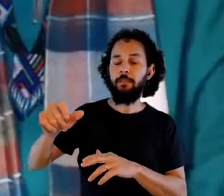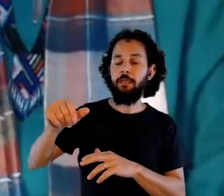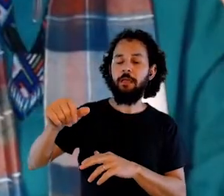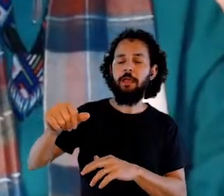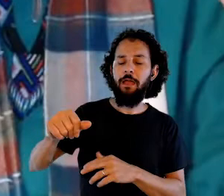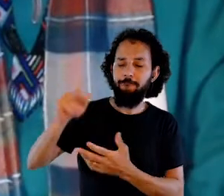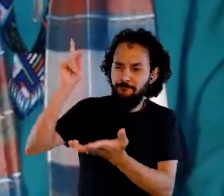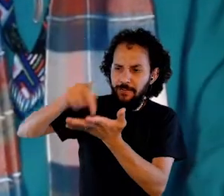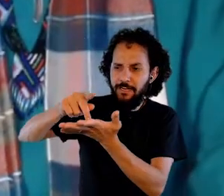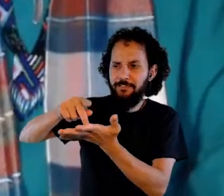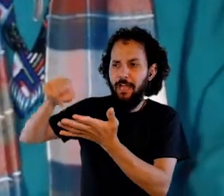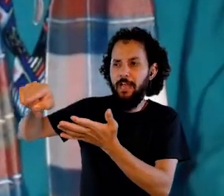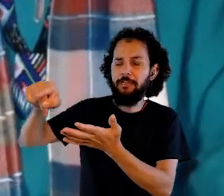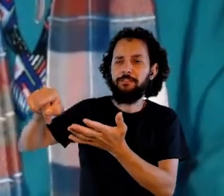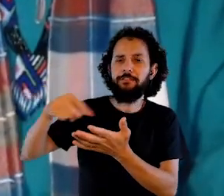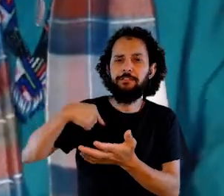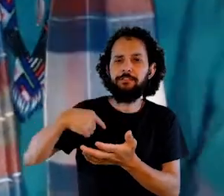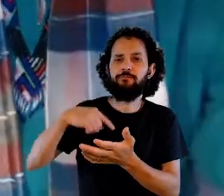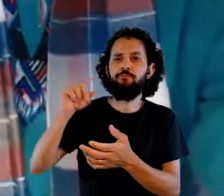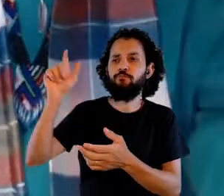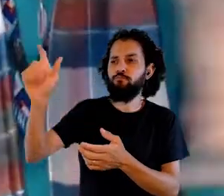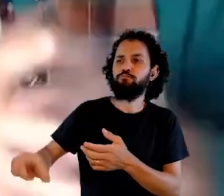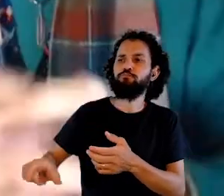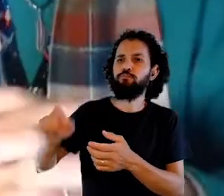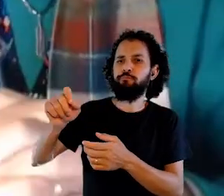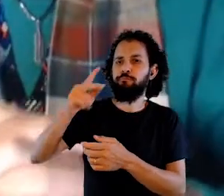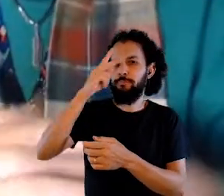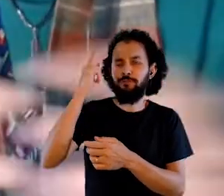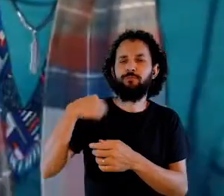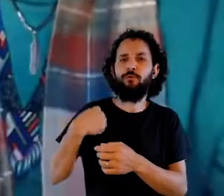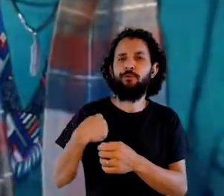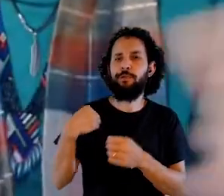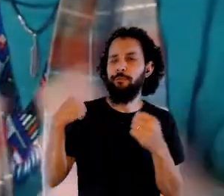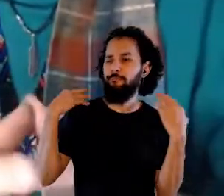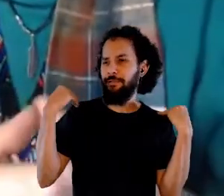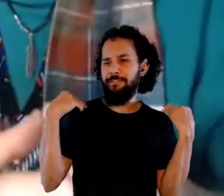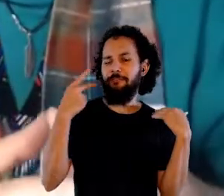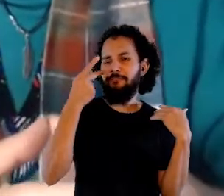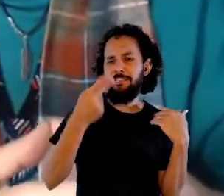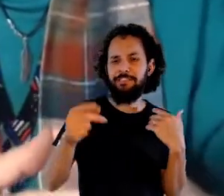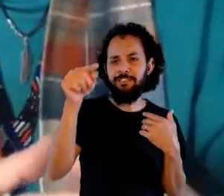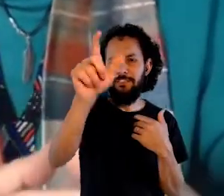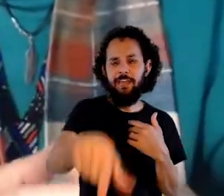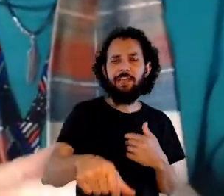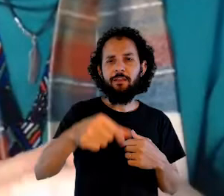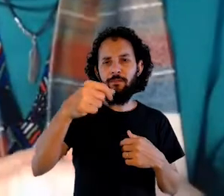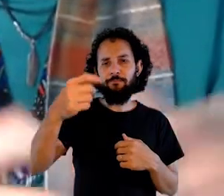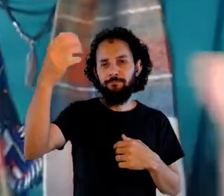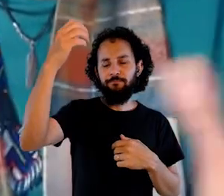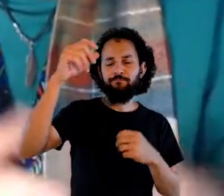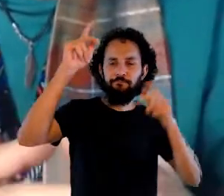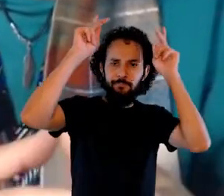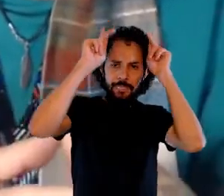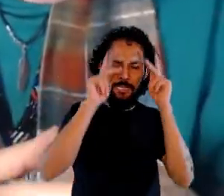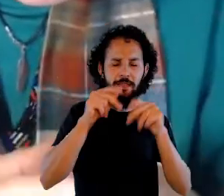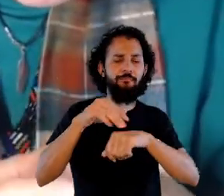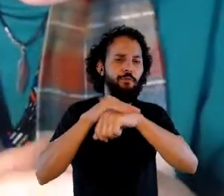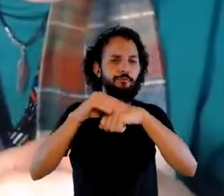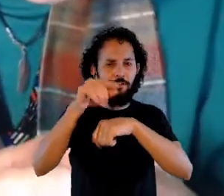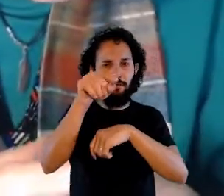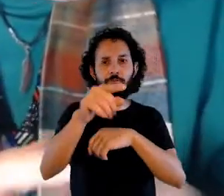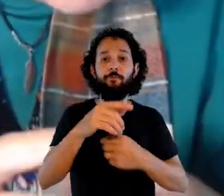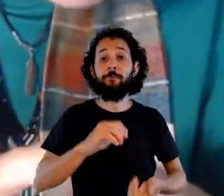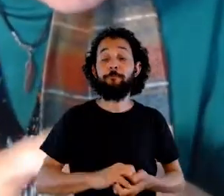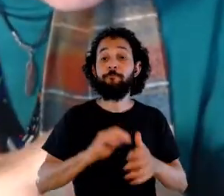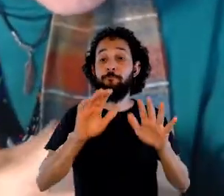um passeio, uma visita a esse palácio, falar lá com o príncipe, né? Só que a gente sempre ouviu falar